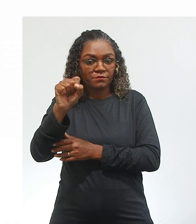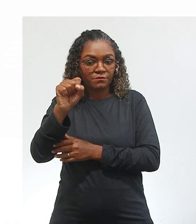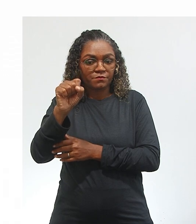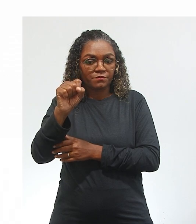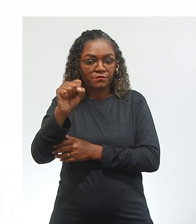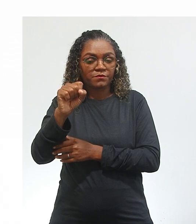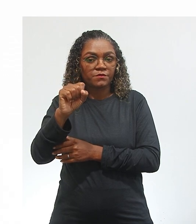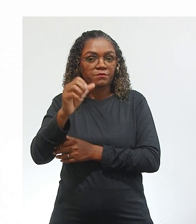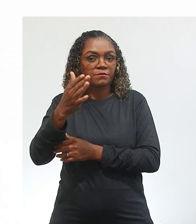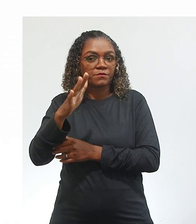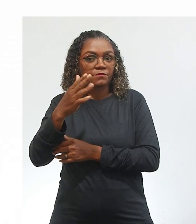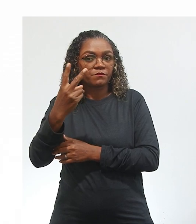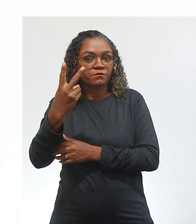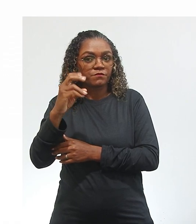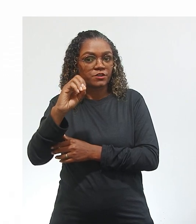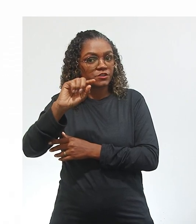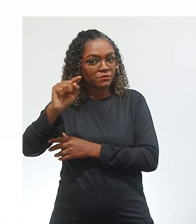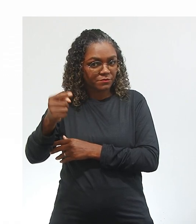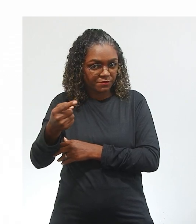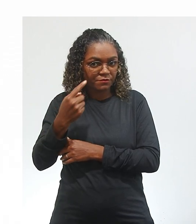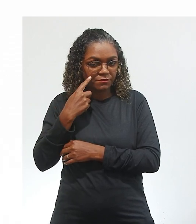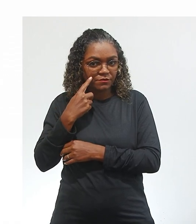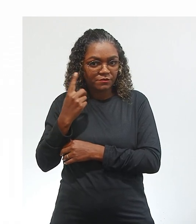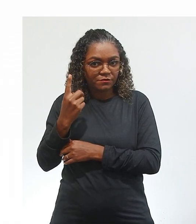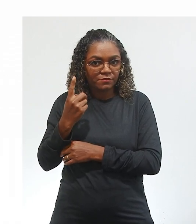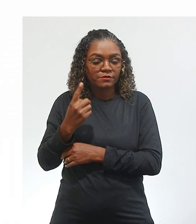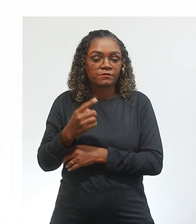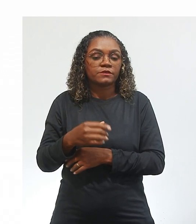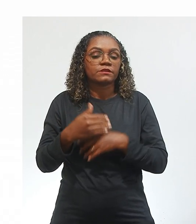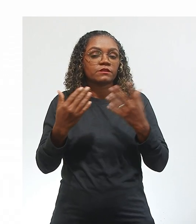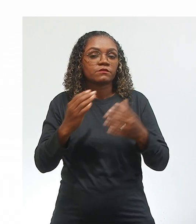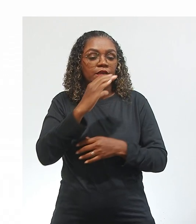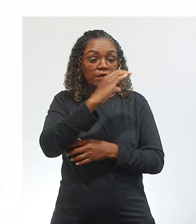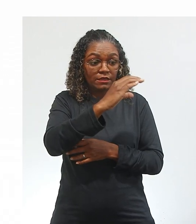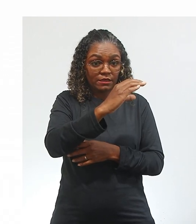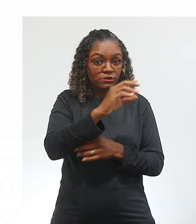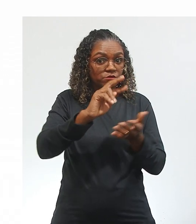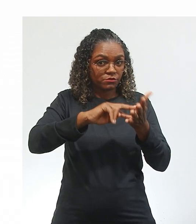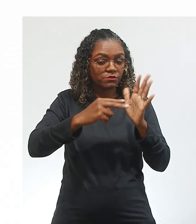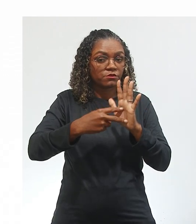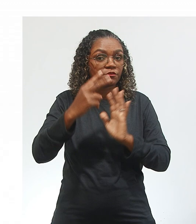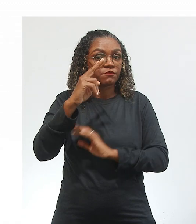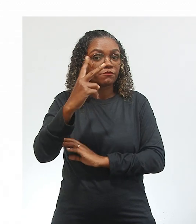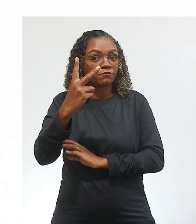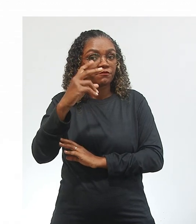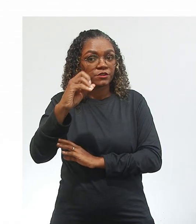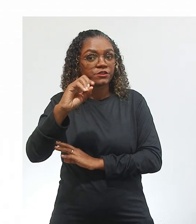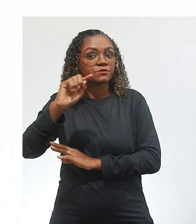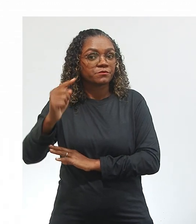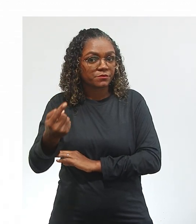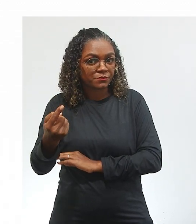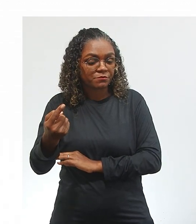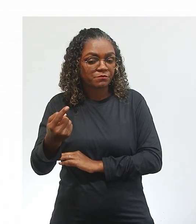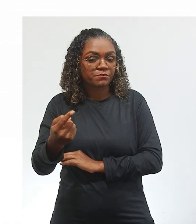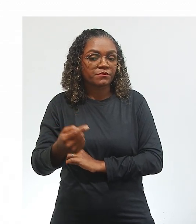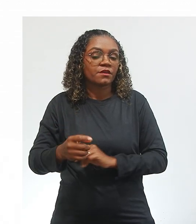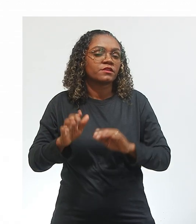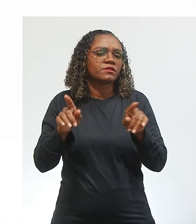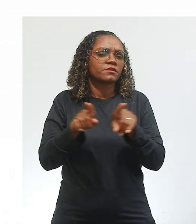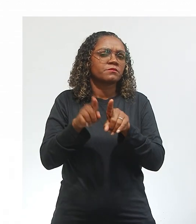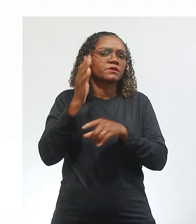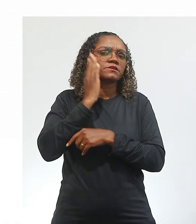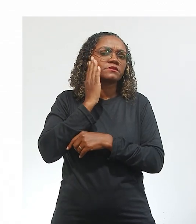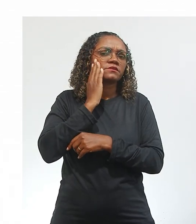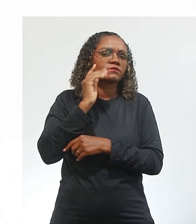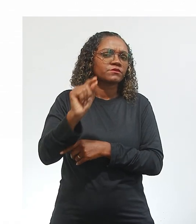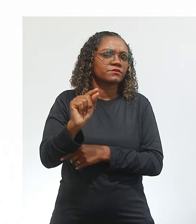de 20 mil. Ok. Então, se aqui no meu crédito é 20 mil, e se eu já sei que